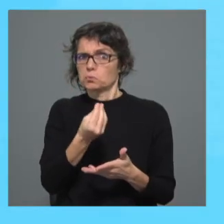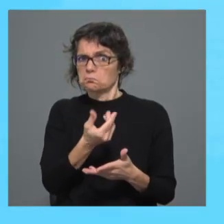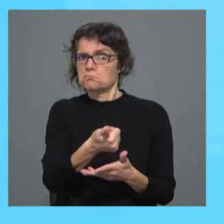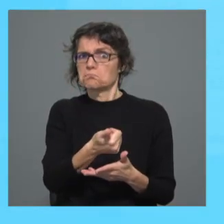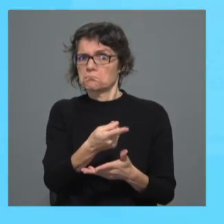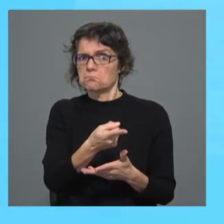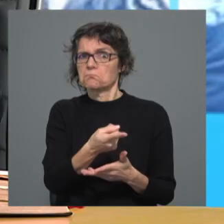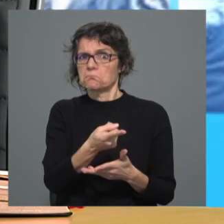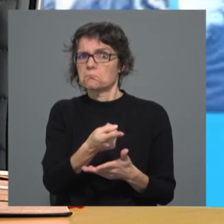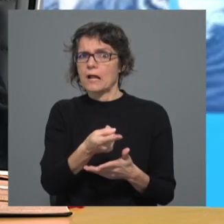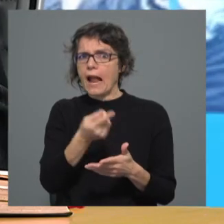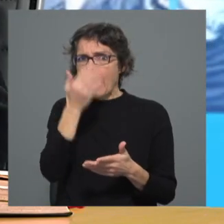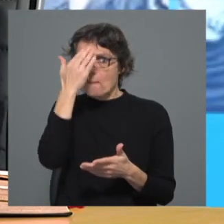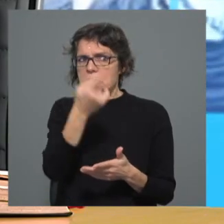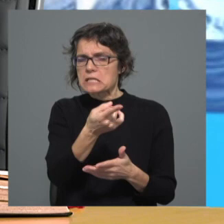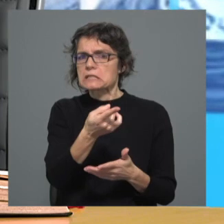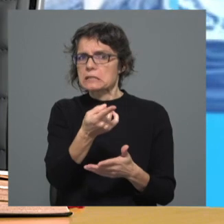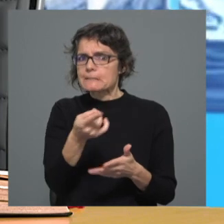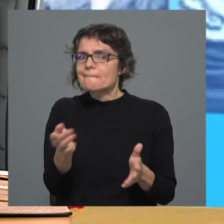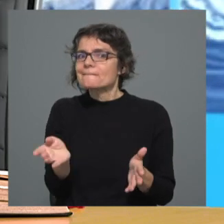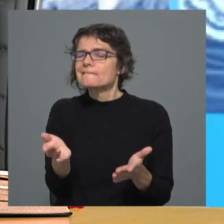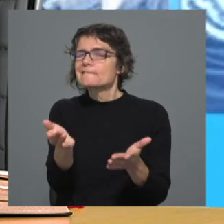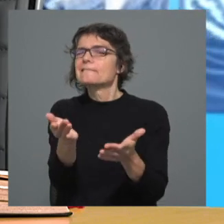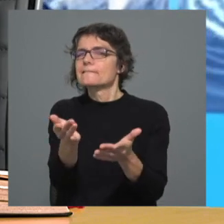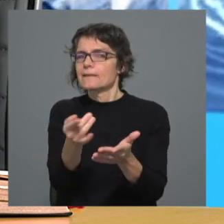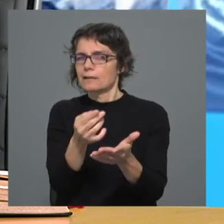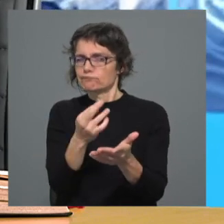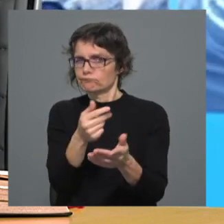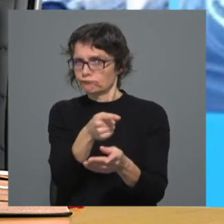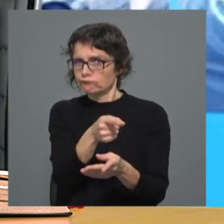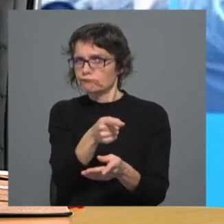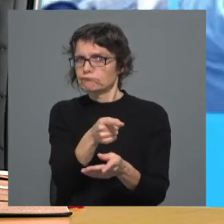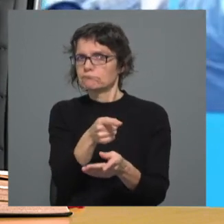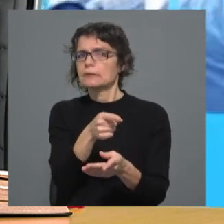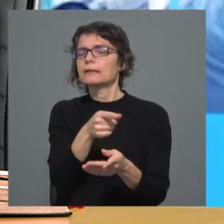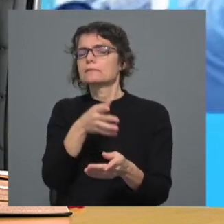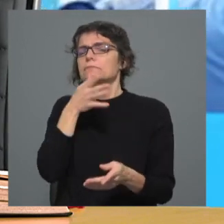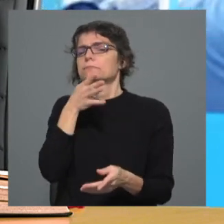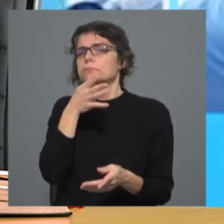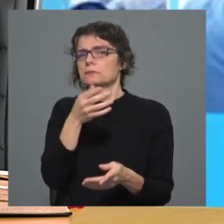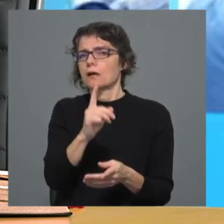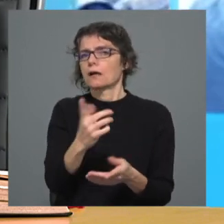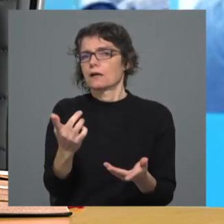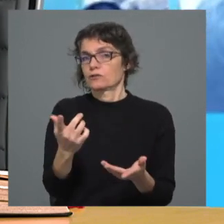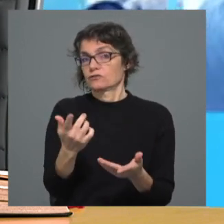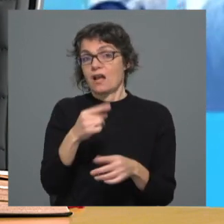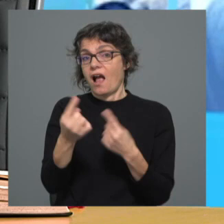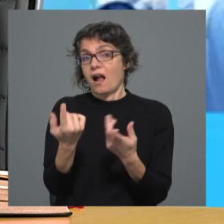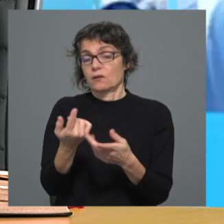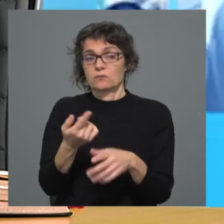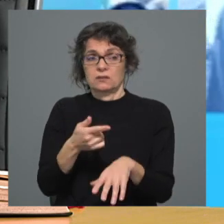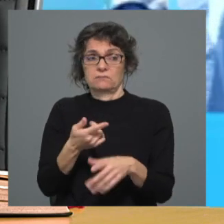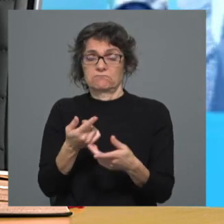habilidade, grande capacidade de convencimento, e começa a anunciar aquilo que era muito próprio nas origens